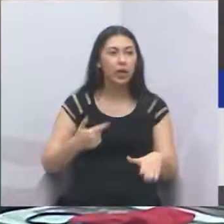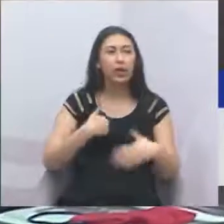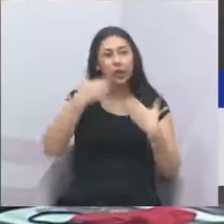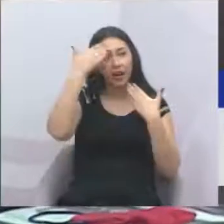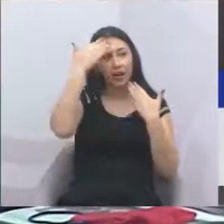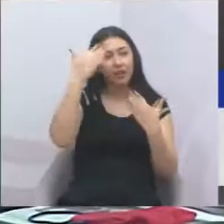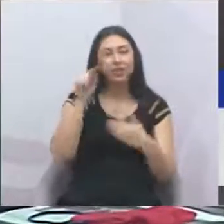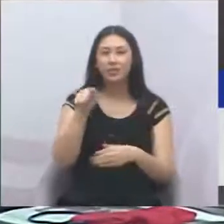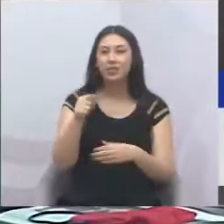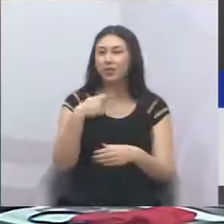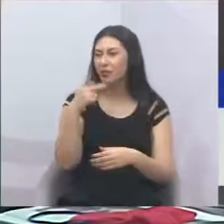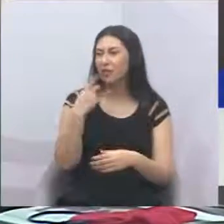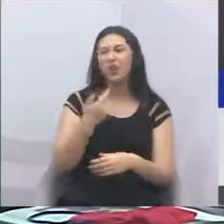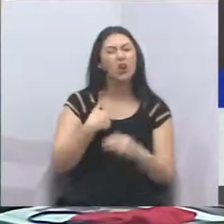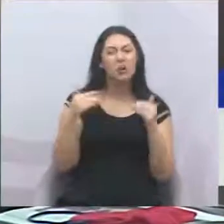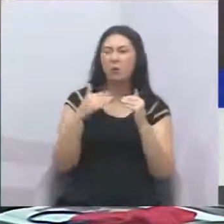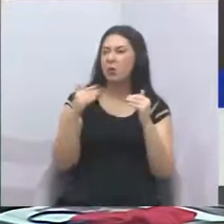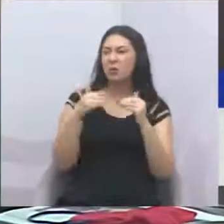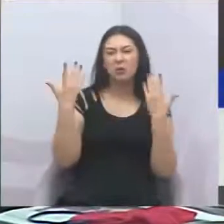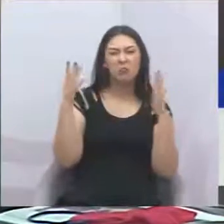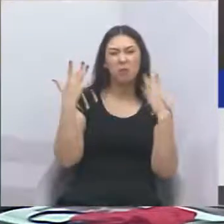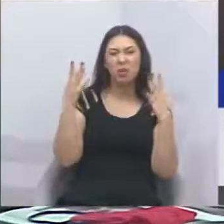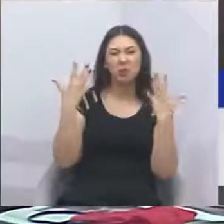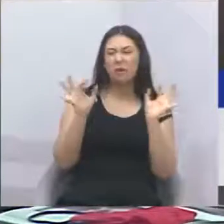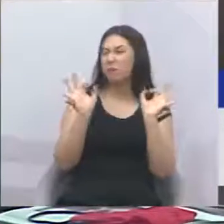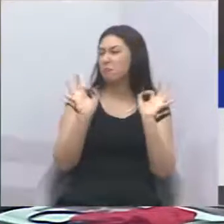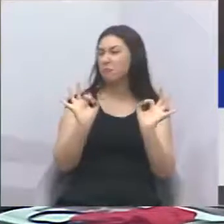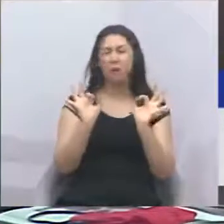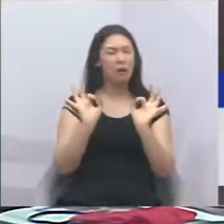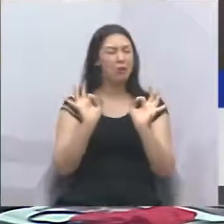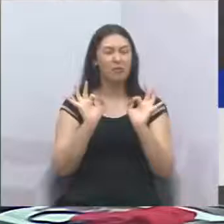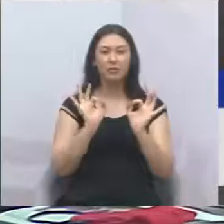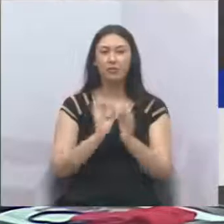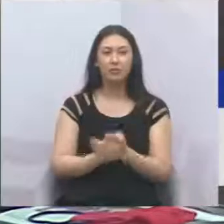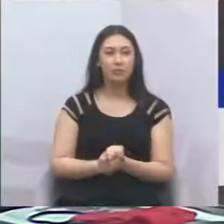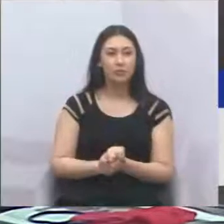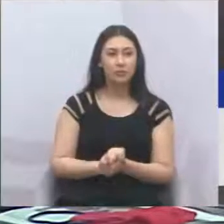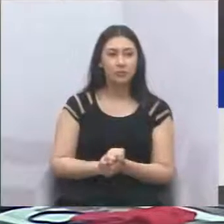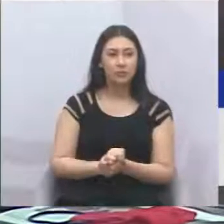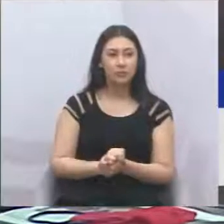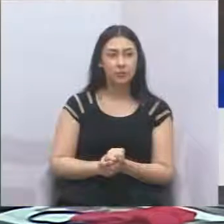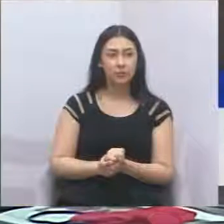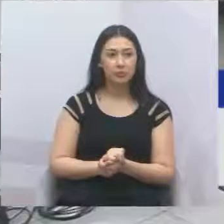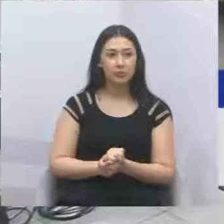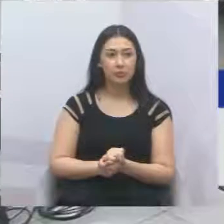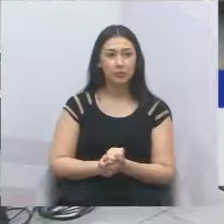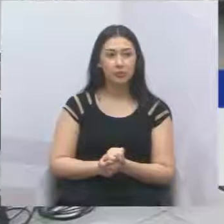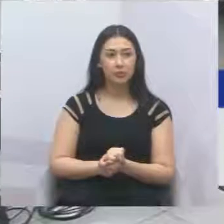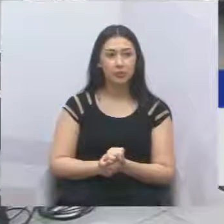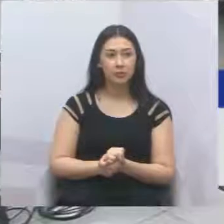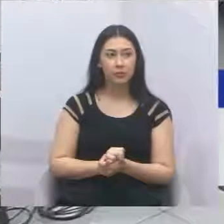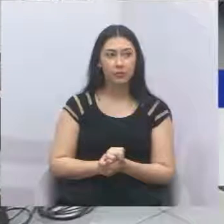fala será a minha. Parabéns pela sua fala, foi fundamental para a cidade.